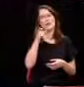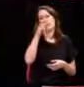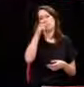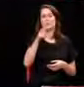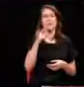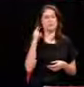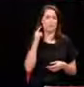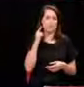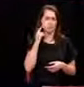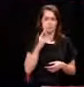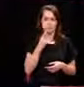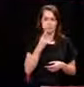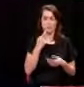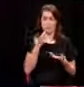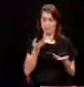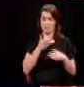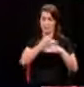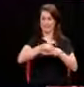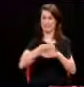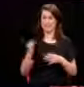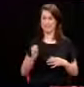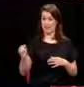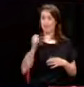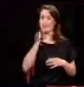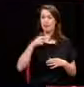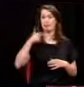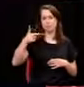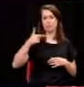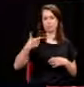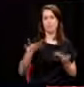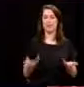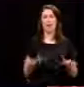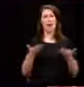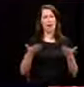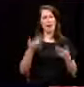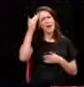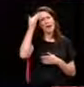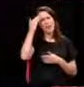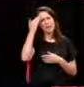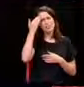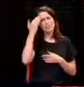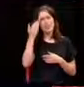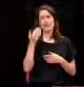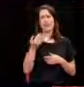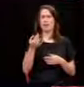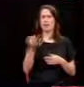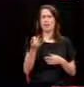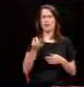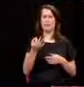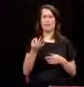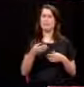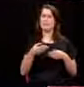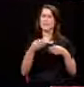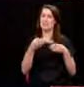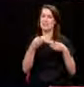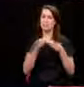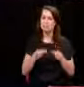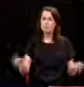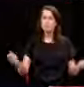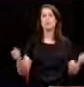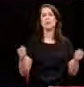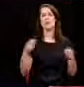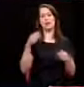via Servin, o que lhe pergunto é, fica simplificado o processo para que depois possam ser colmatadas estas dúvidas que